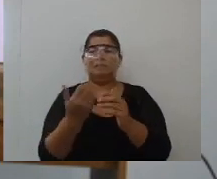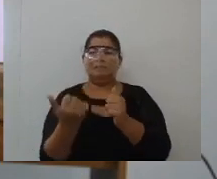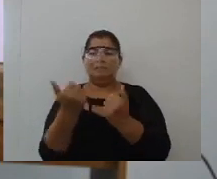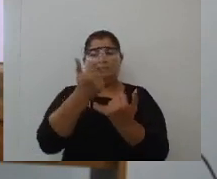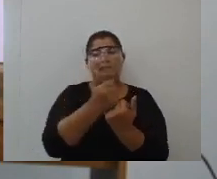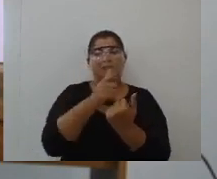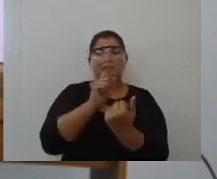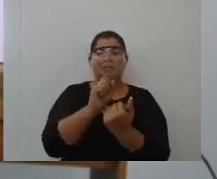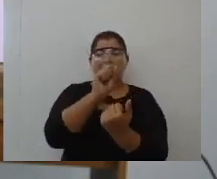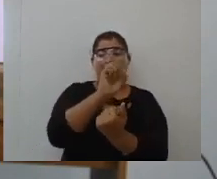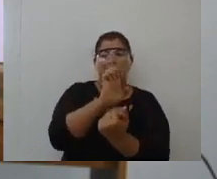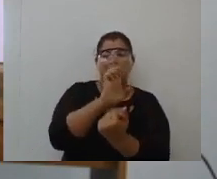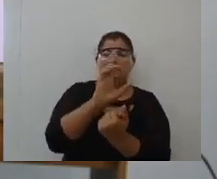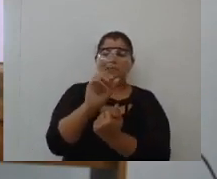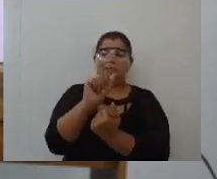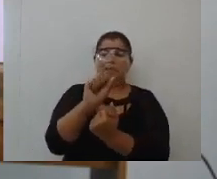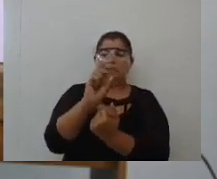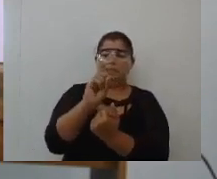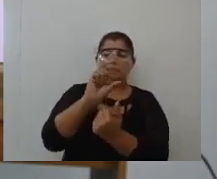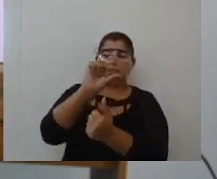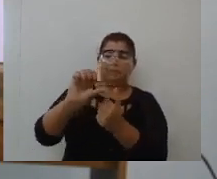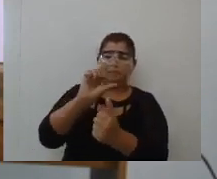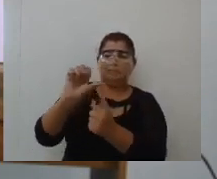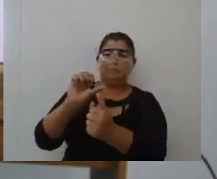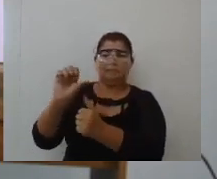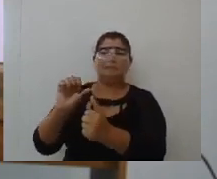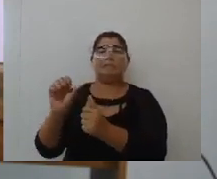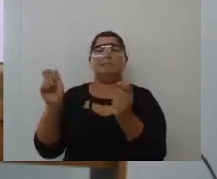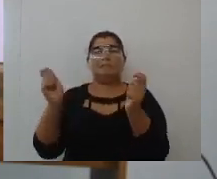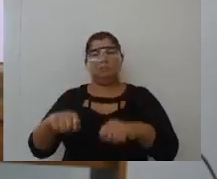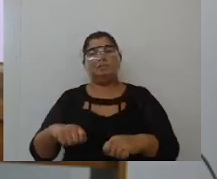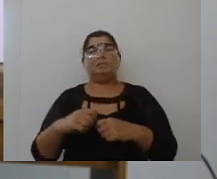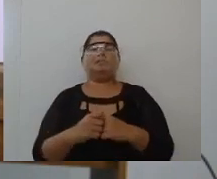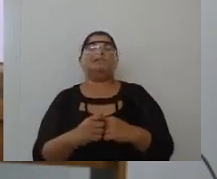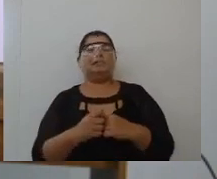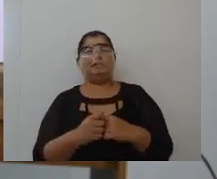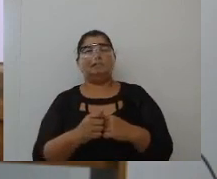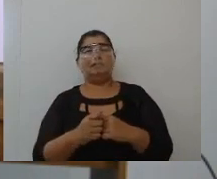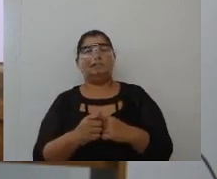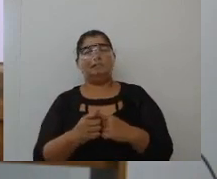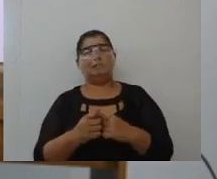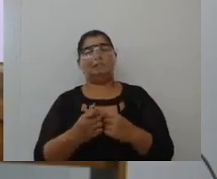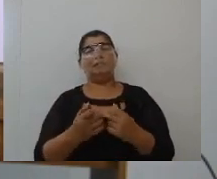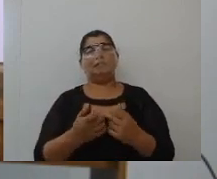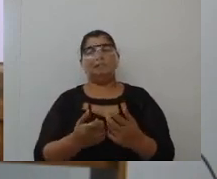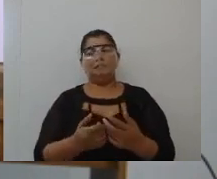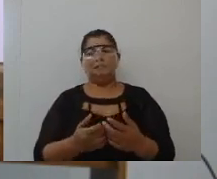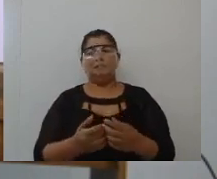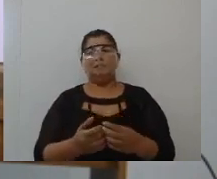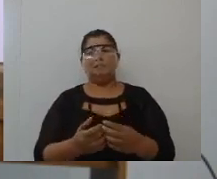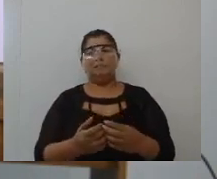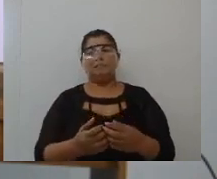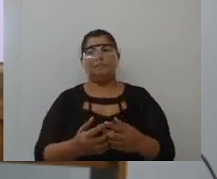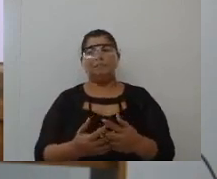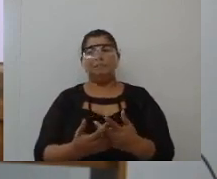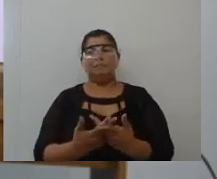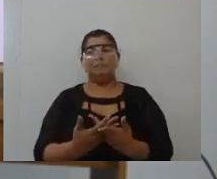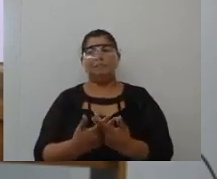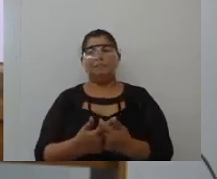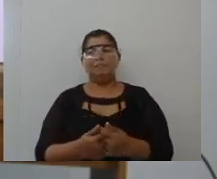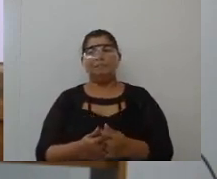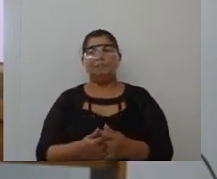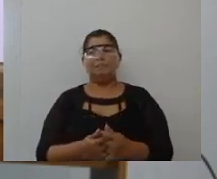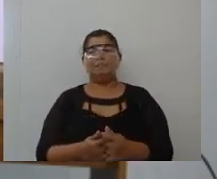seja, sempre há uma relação de condição. Uma ação só vai acontecer se outra também acontecer. Tá